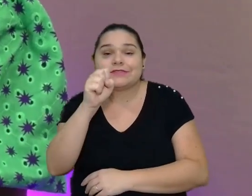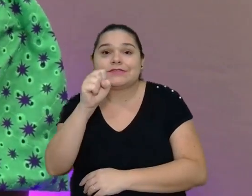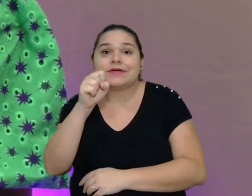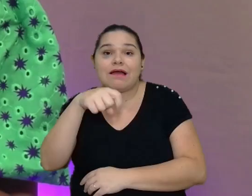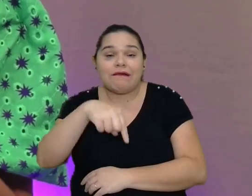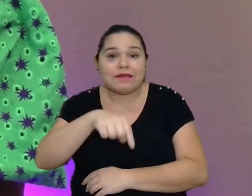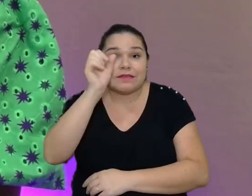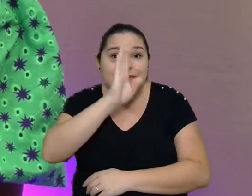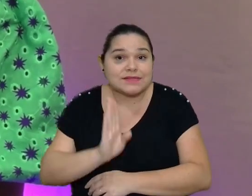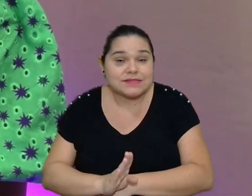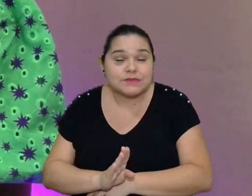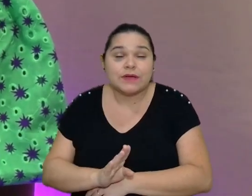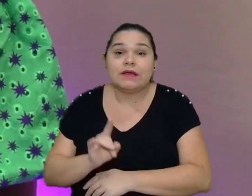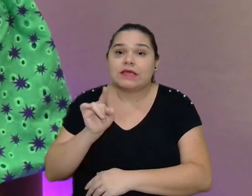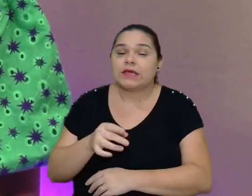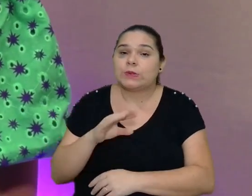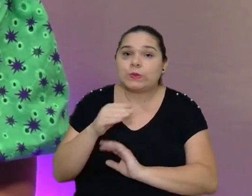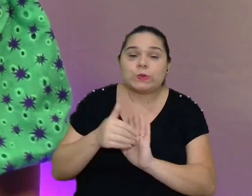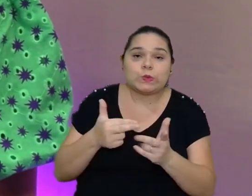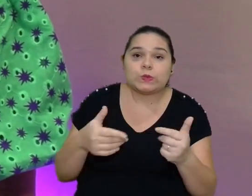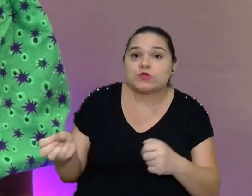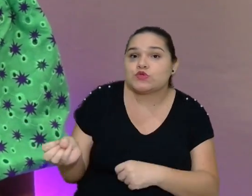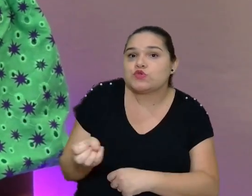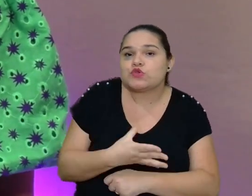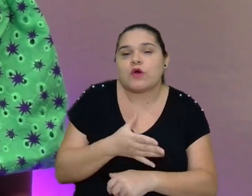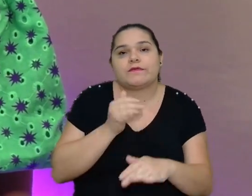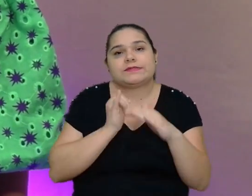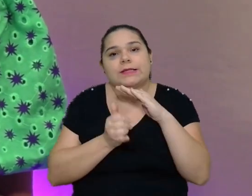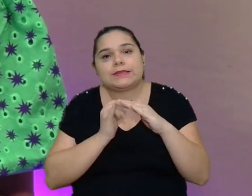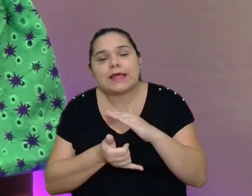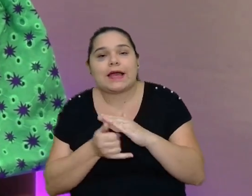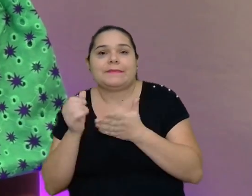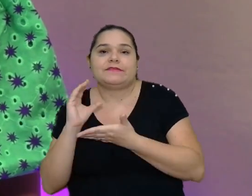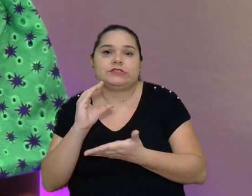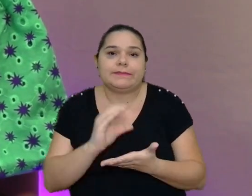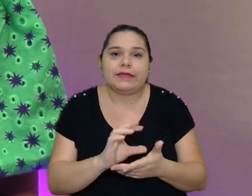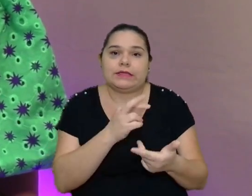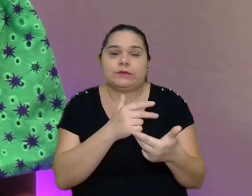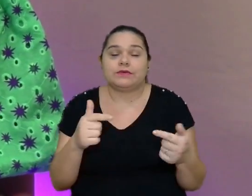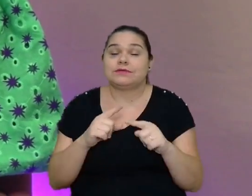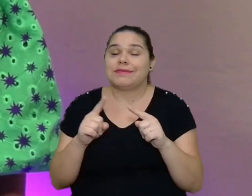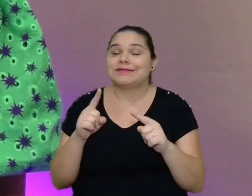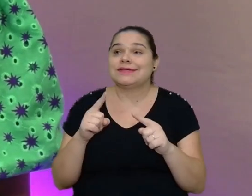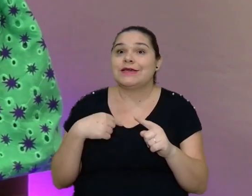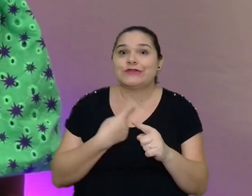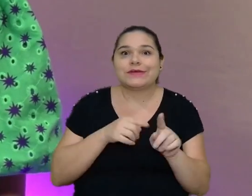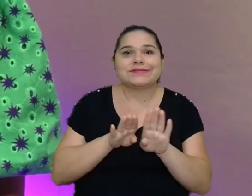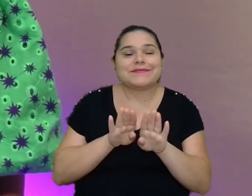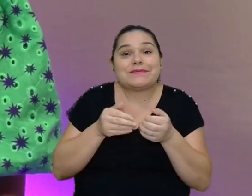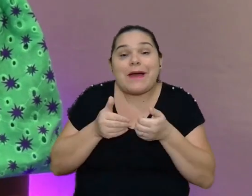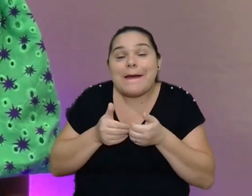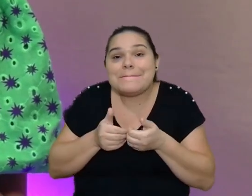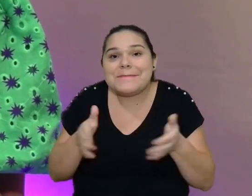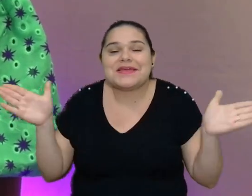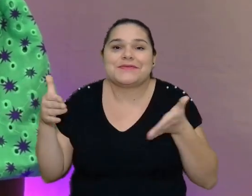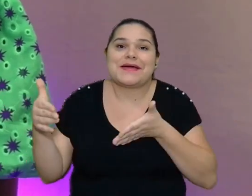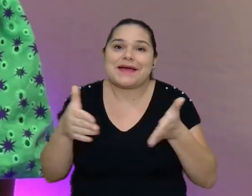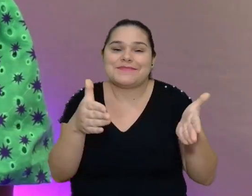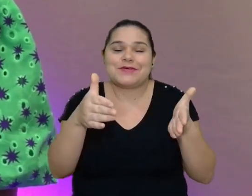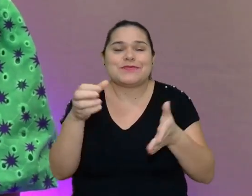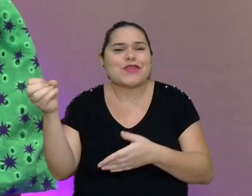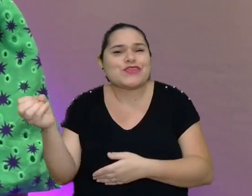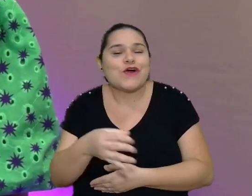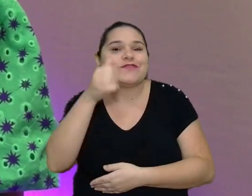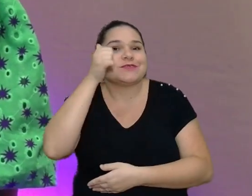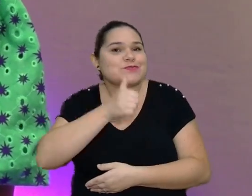ecossistema de inovação, de startups, mas também penso que a gente está abrindo caminho para várias outras mulheres e meninas poderem sonhar e